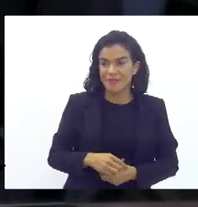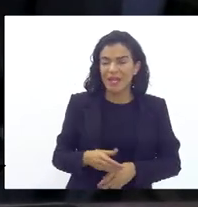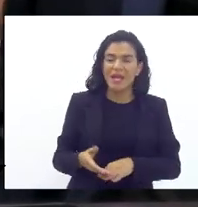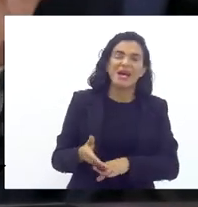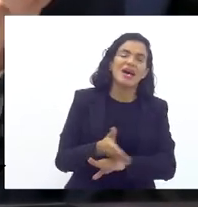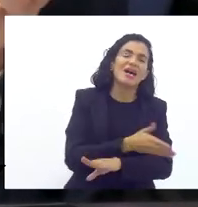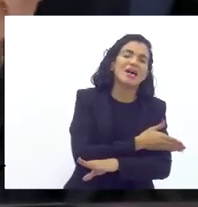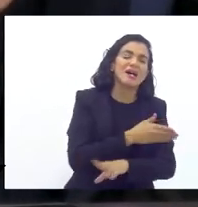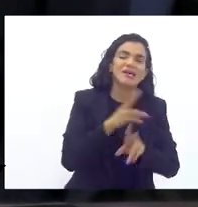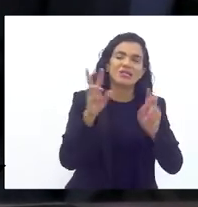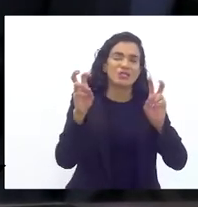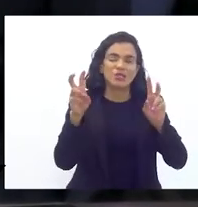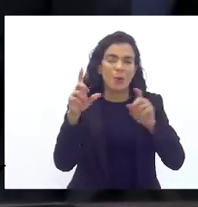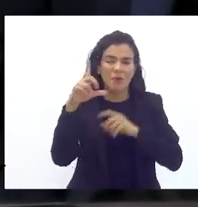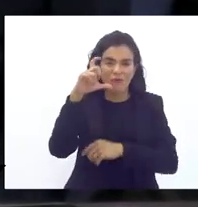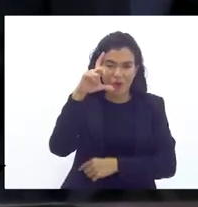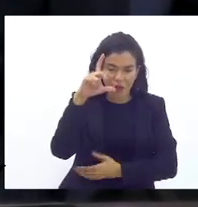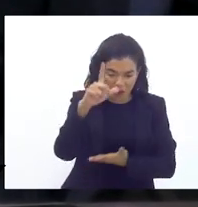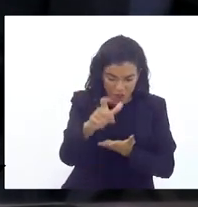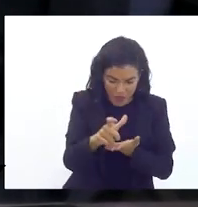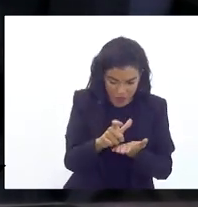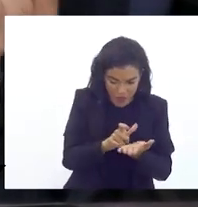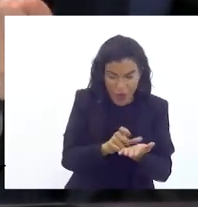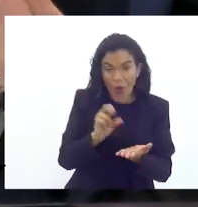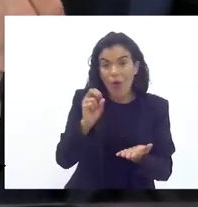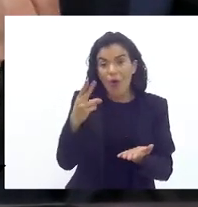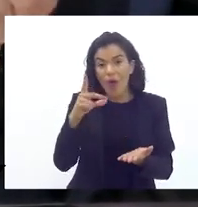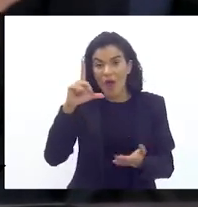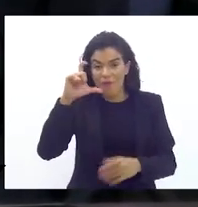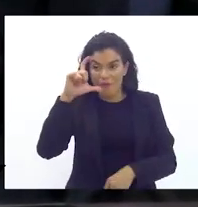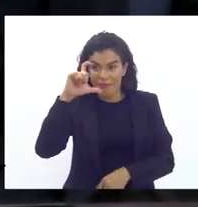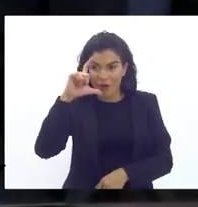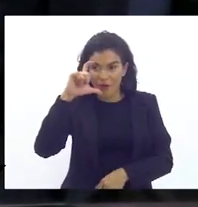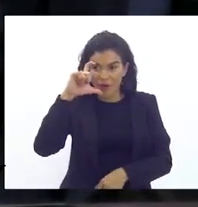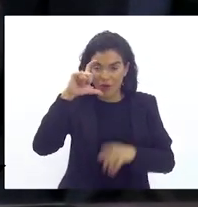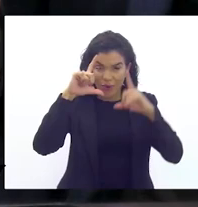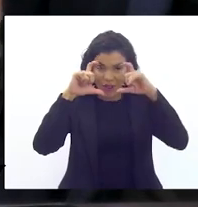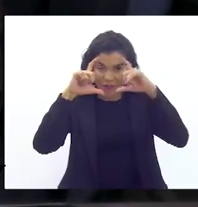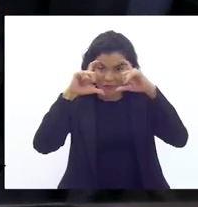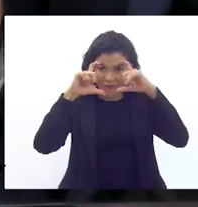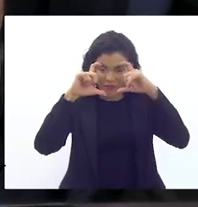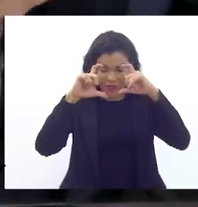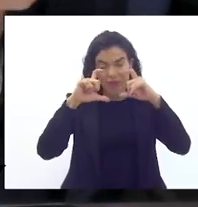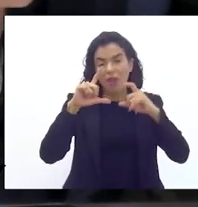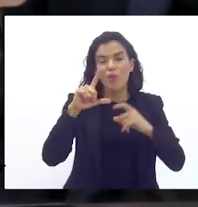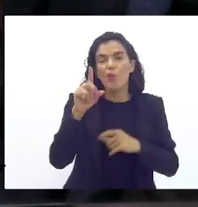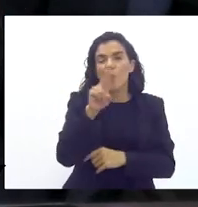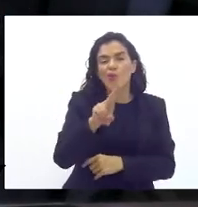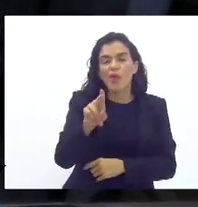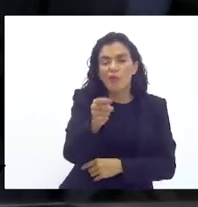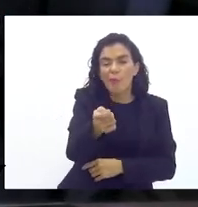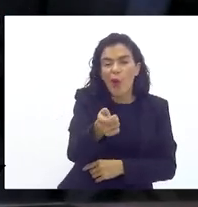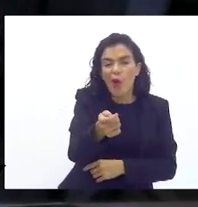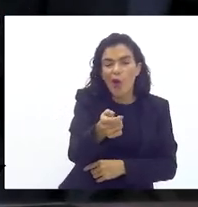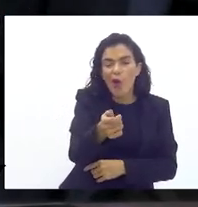descoberta da fotografia ou quando a fotografia ela ainda muito pouco usada